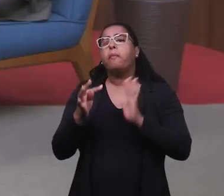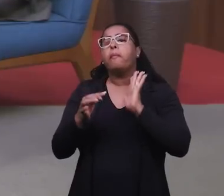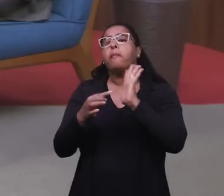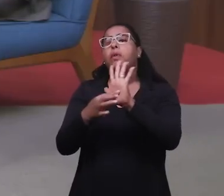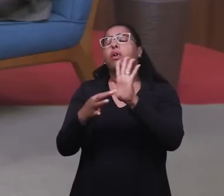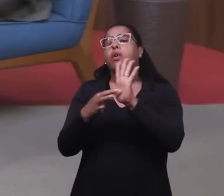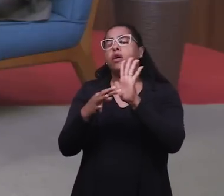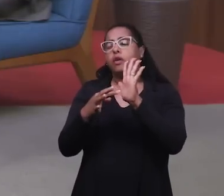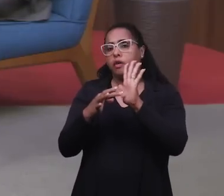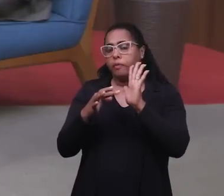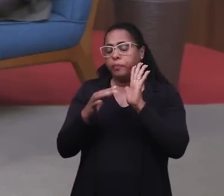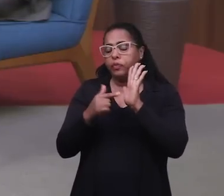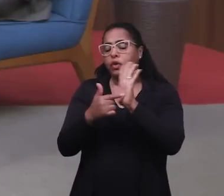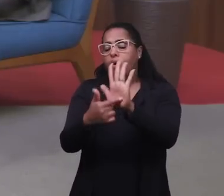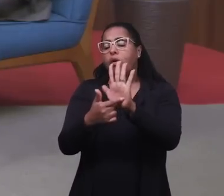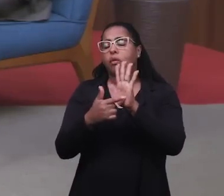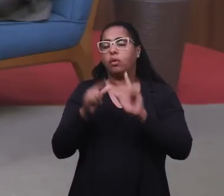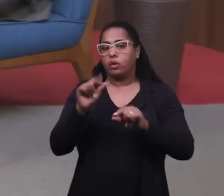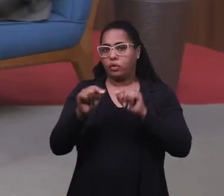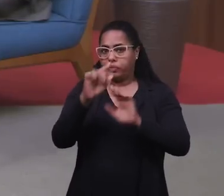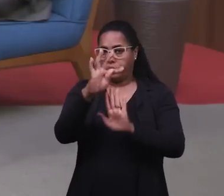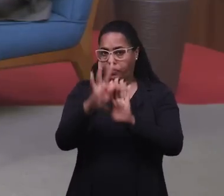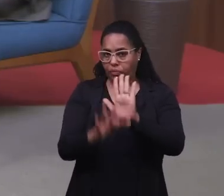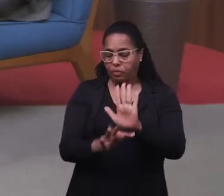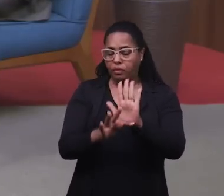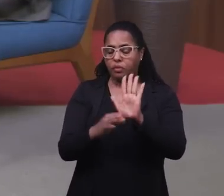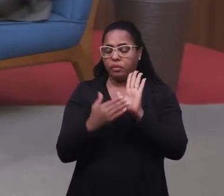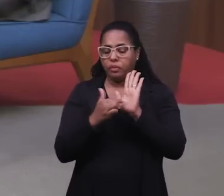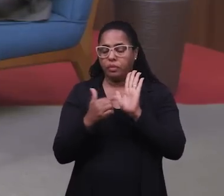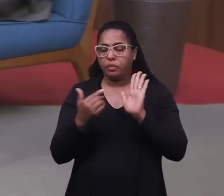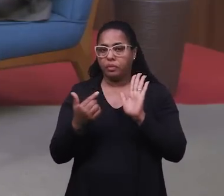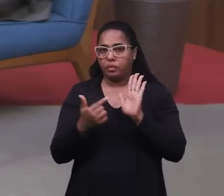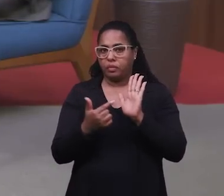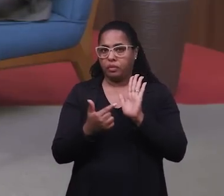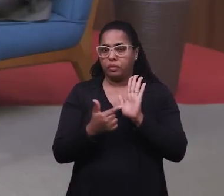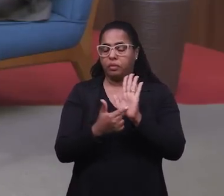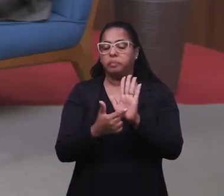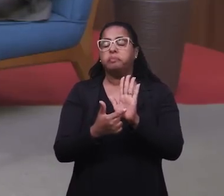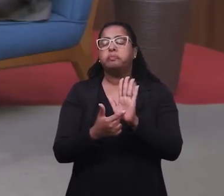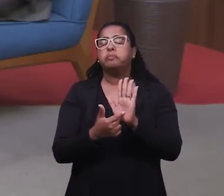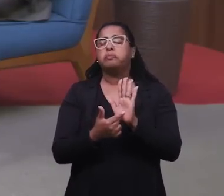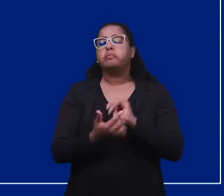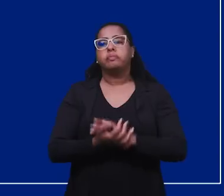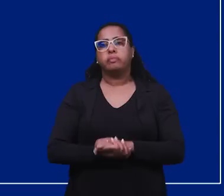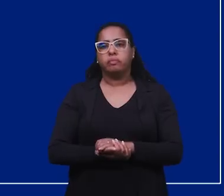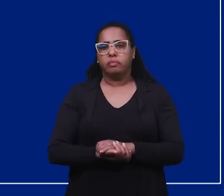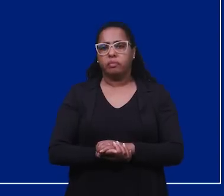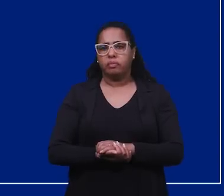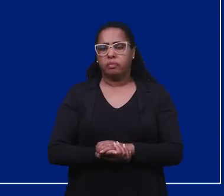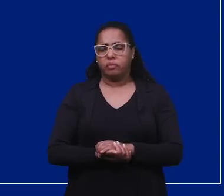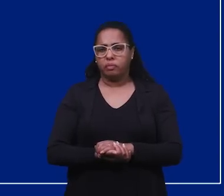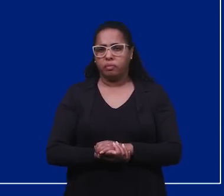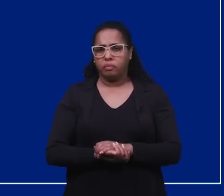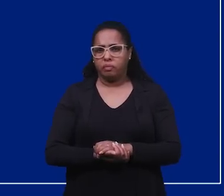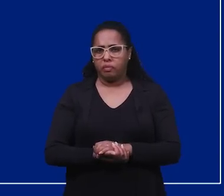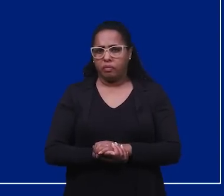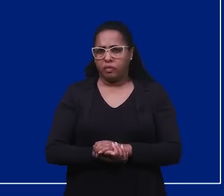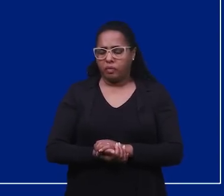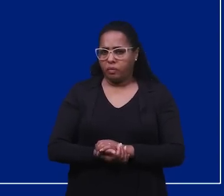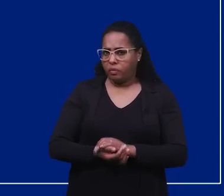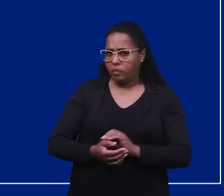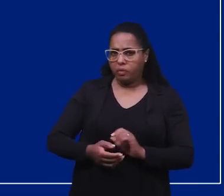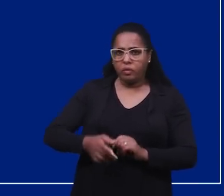expressões destes textos que estão registradas aqui, que estão apresentadas agora. São as seguintes: não extingais